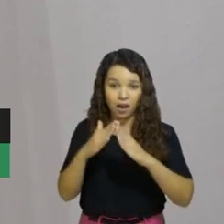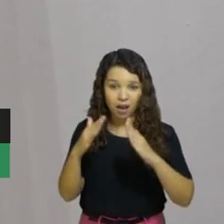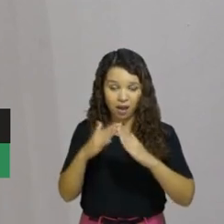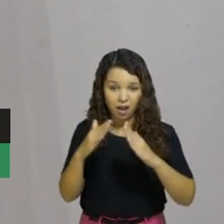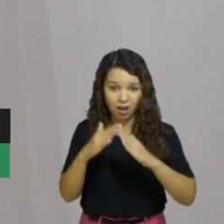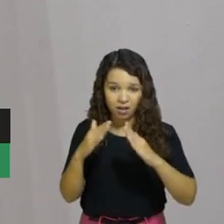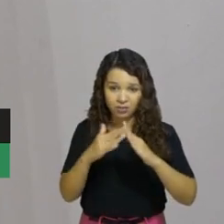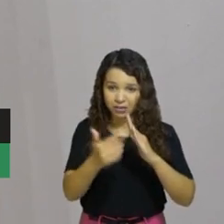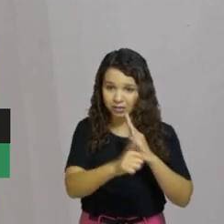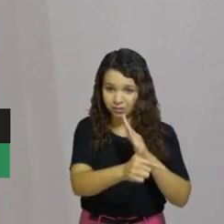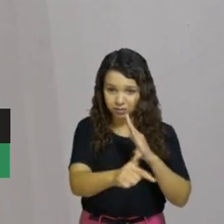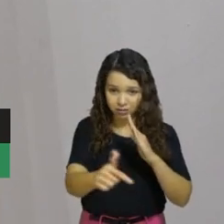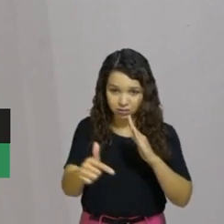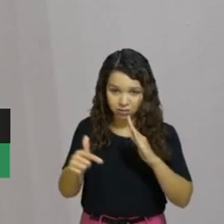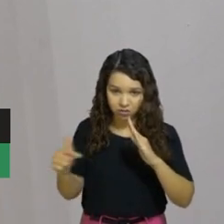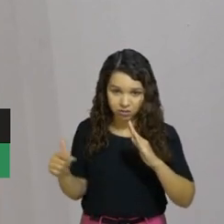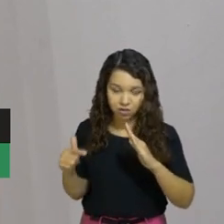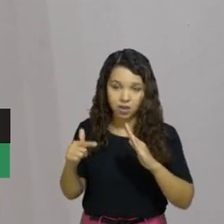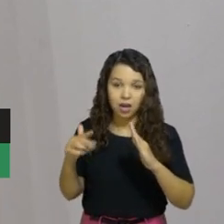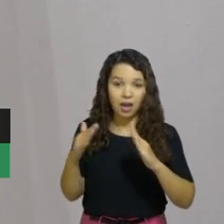são